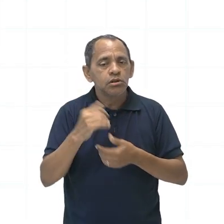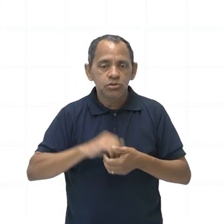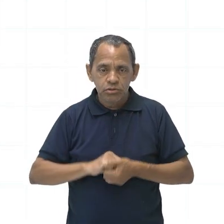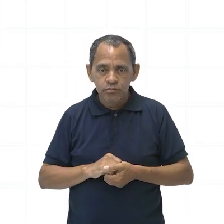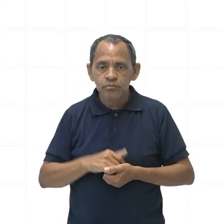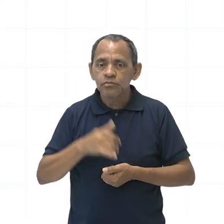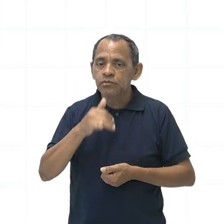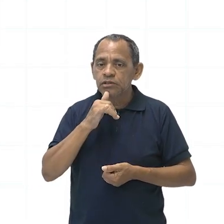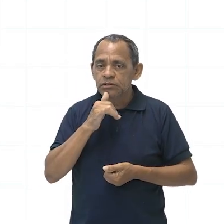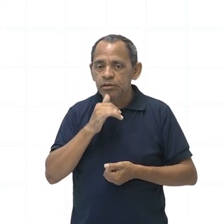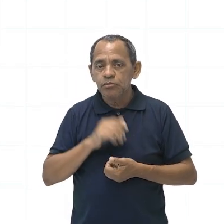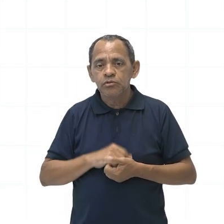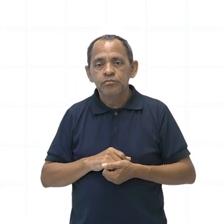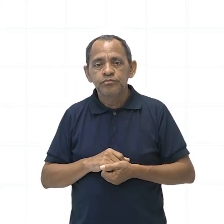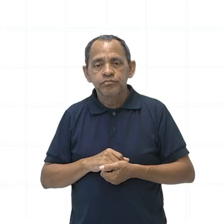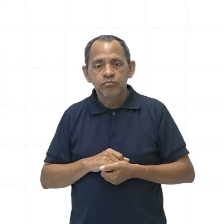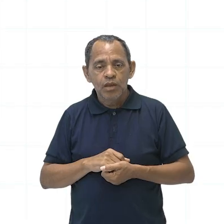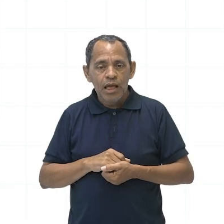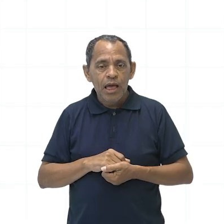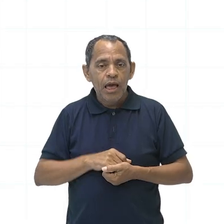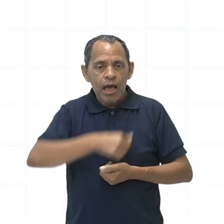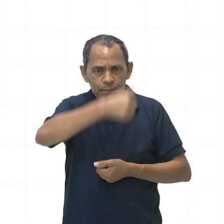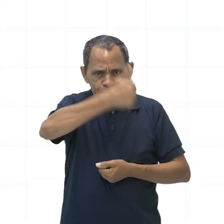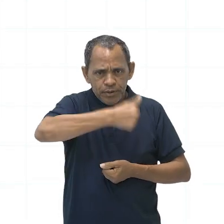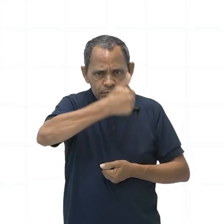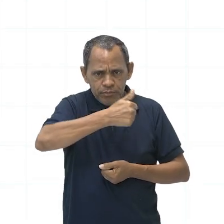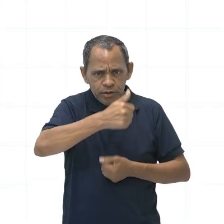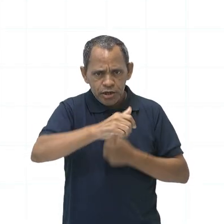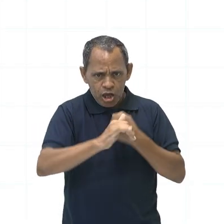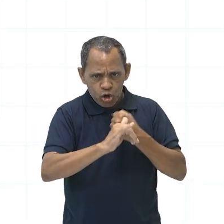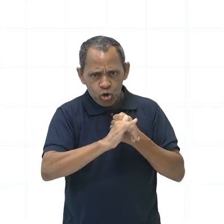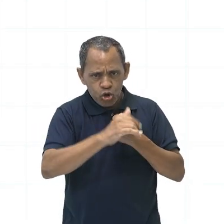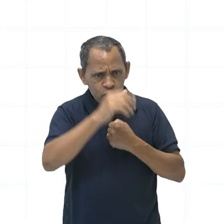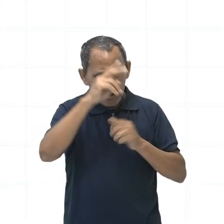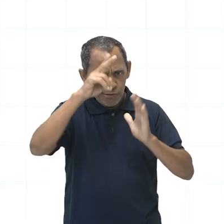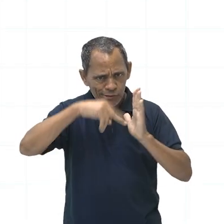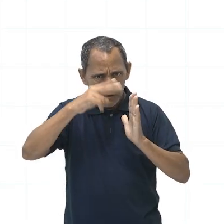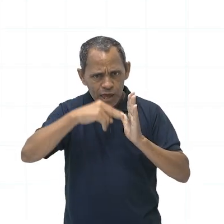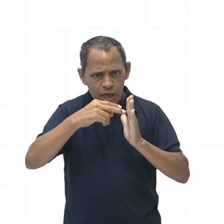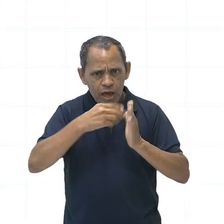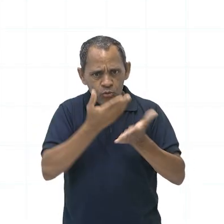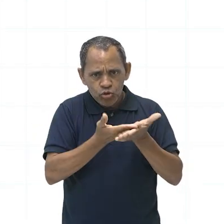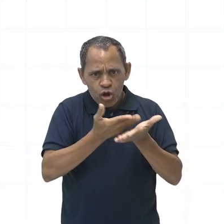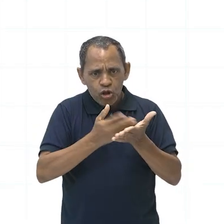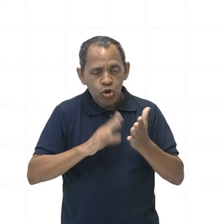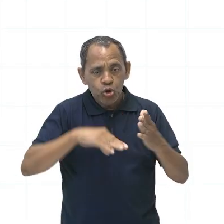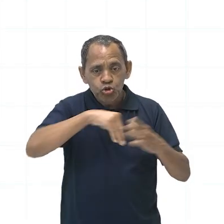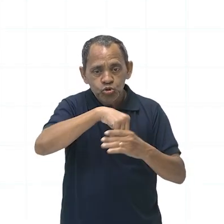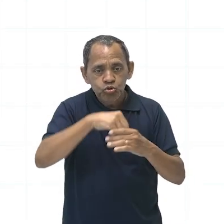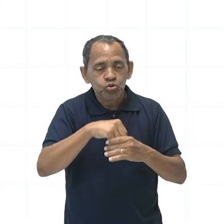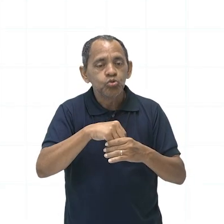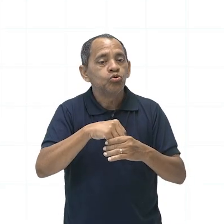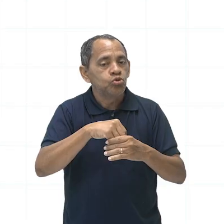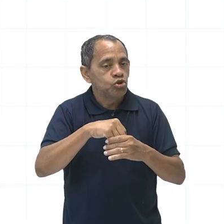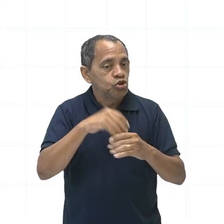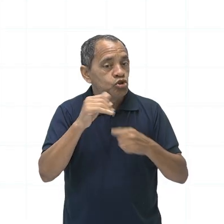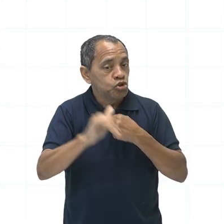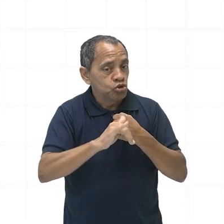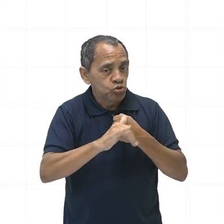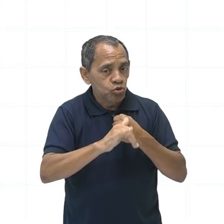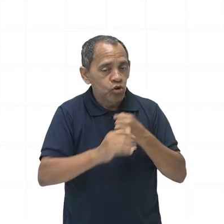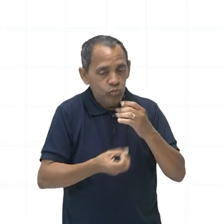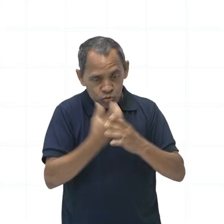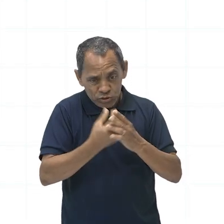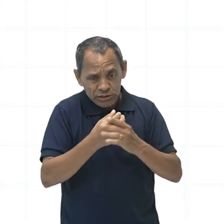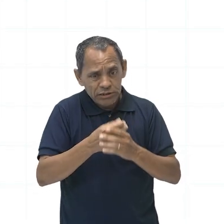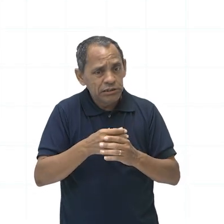exemplo, aquela primeira crônica que lemos durante a aula, ela faz parte de um conjunto de outras crônicas que foram produzidas pela mesma